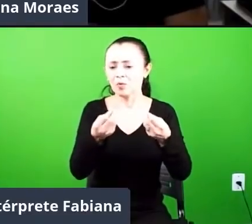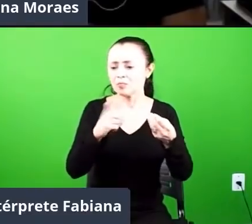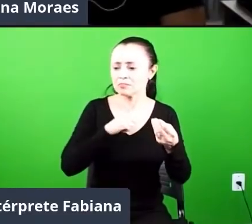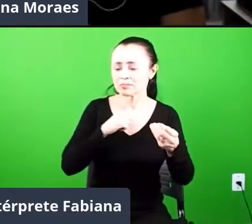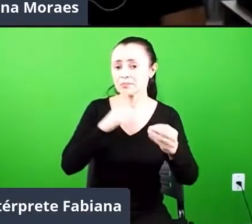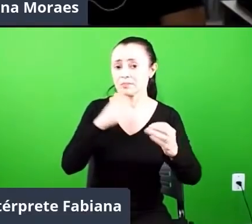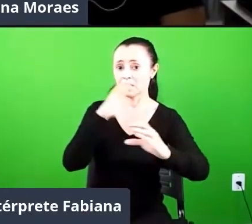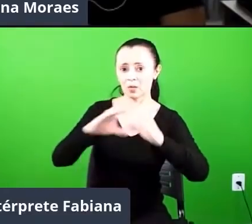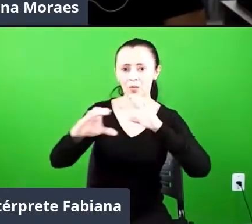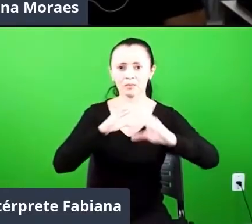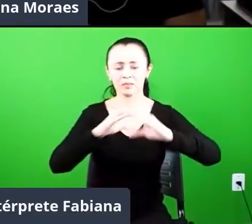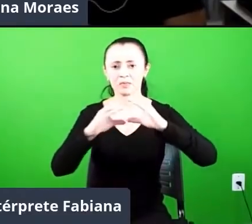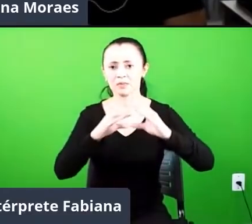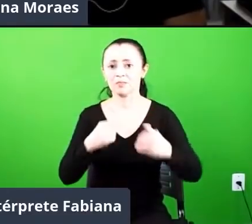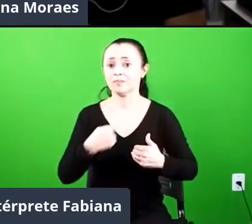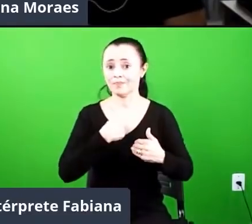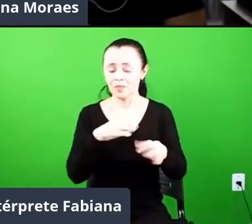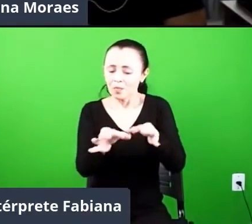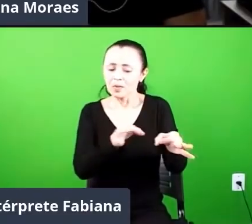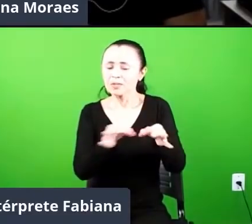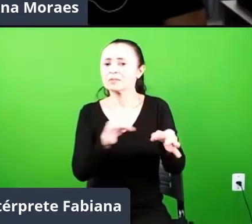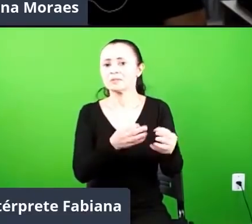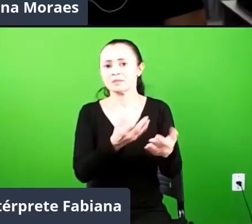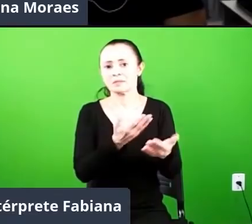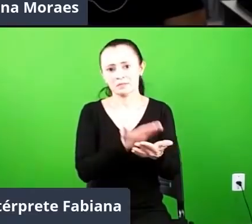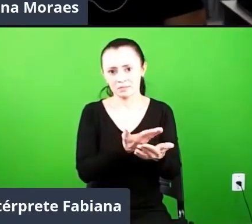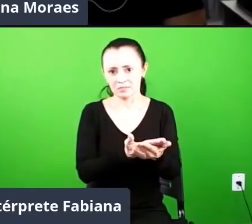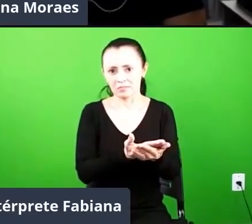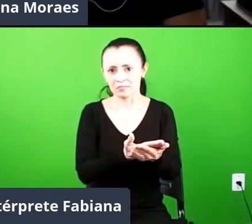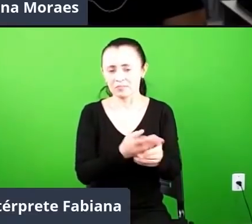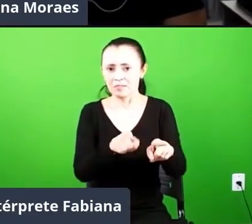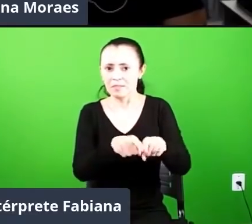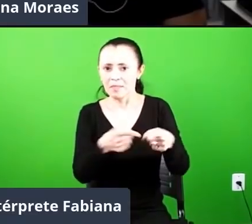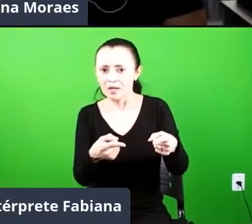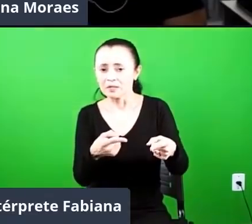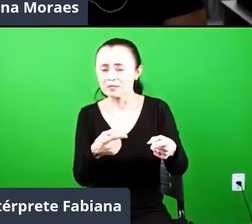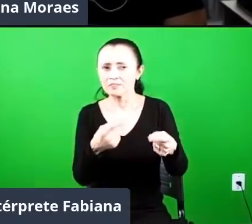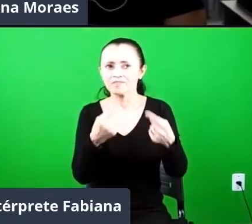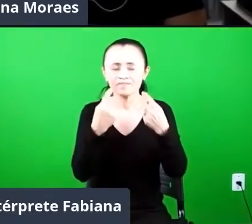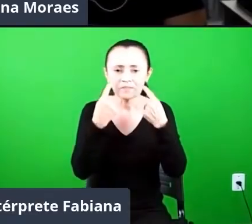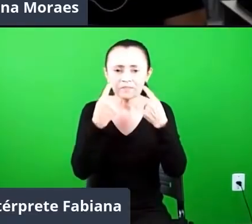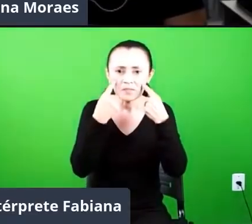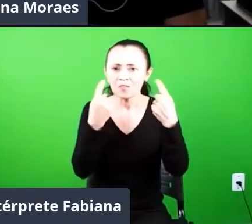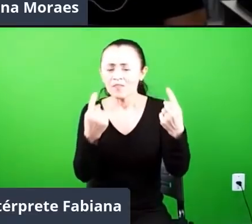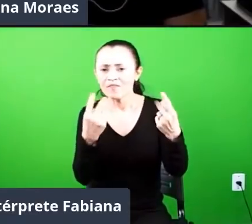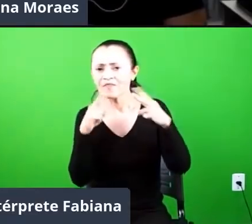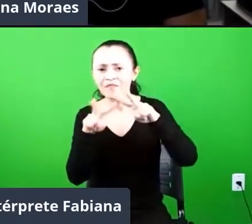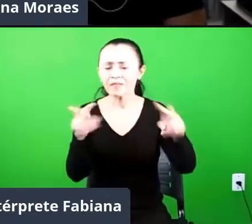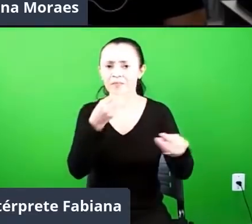porque eu preparo a minha aula, mas eu vou levar para o espaço da escola, na minha sala de aula, então eu vou organizar